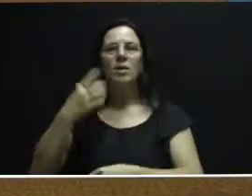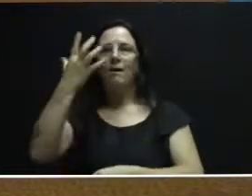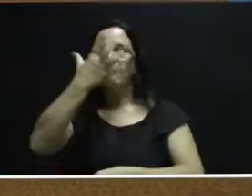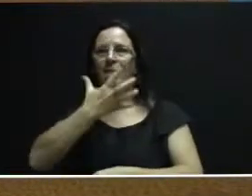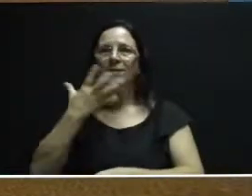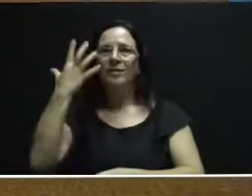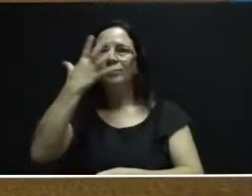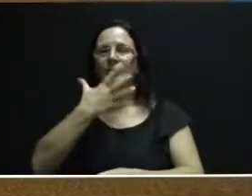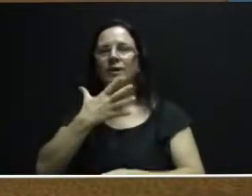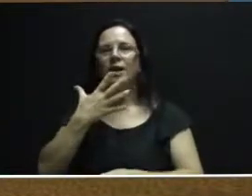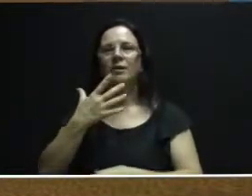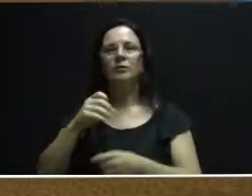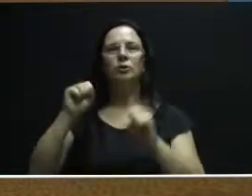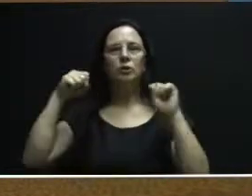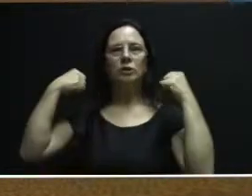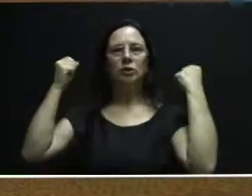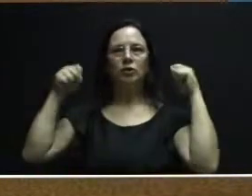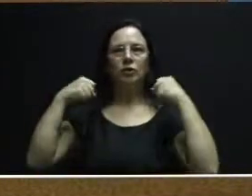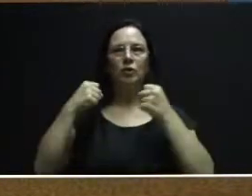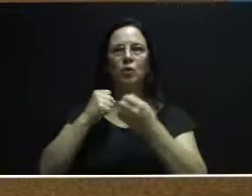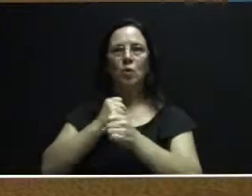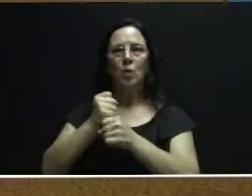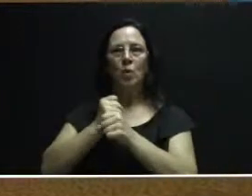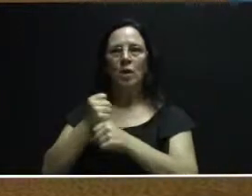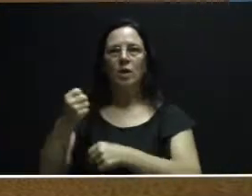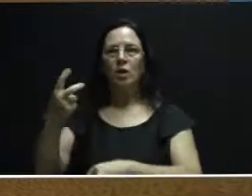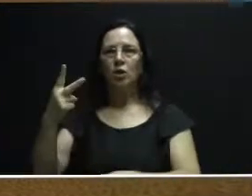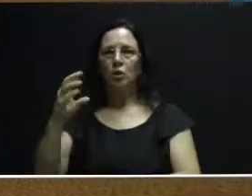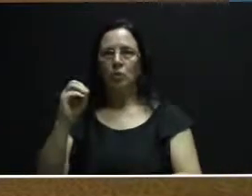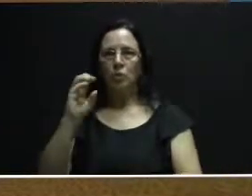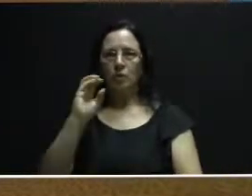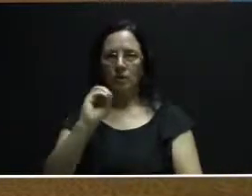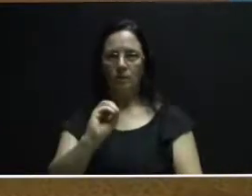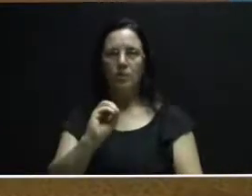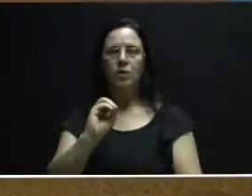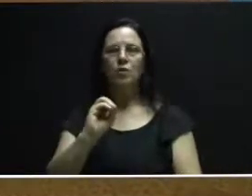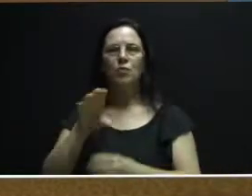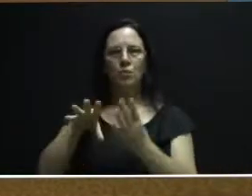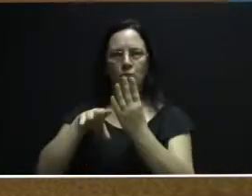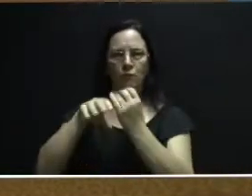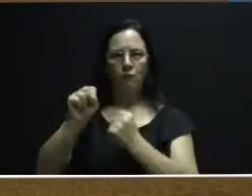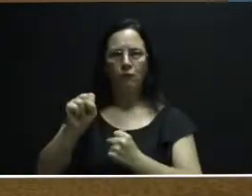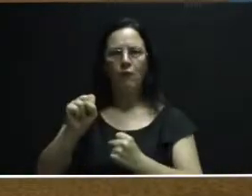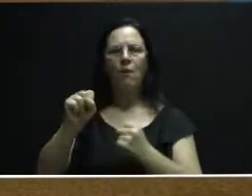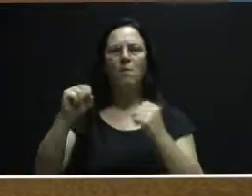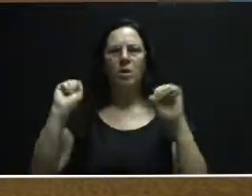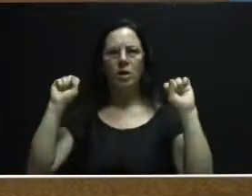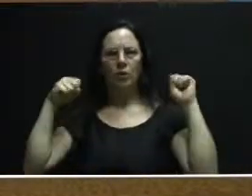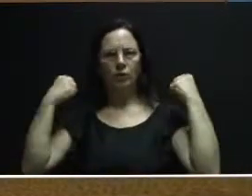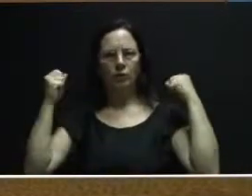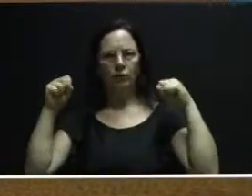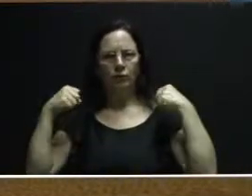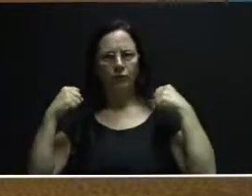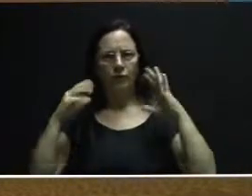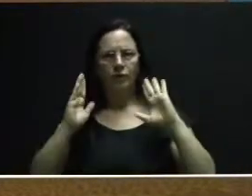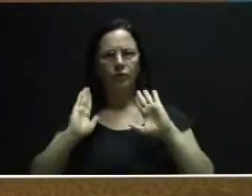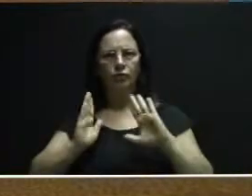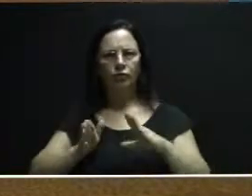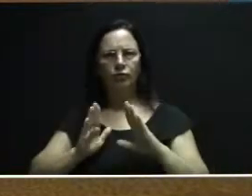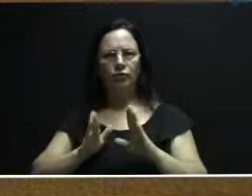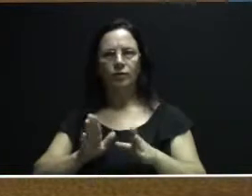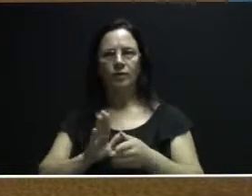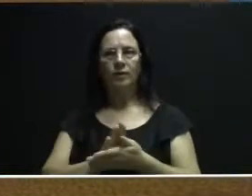Então, em 2000, consegui me formar pela FEFES e onde já atuava